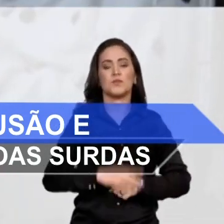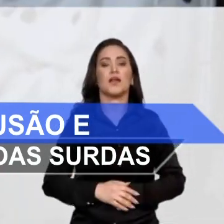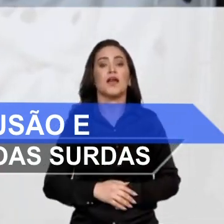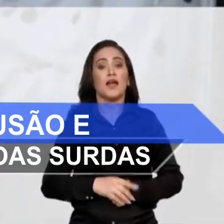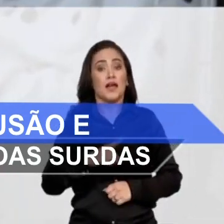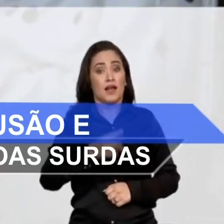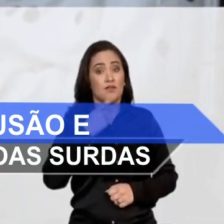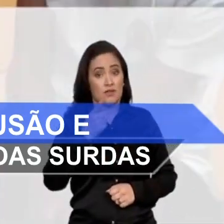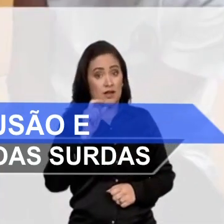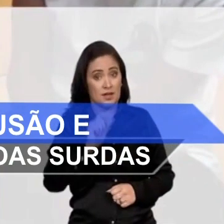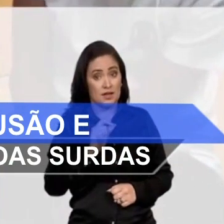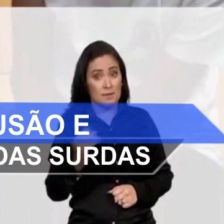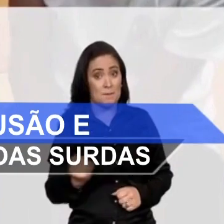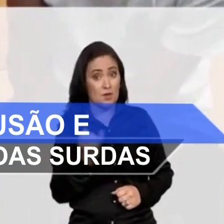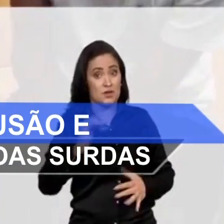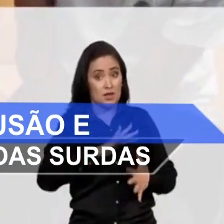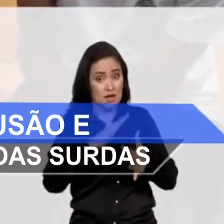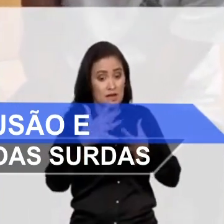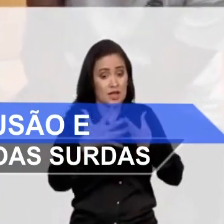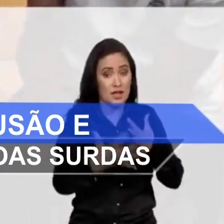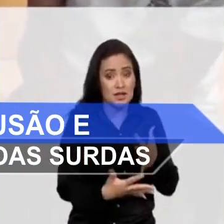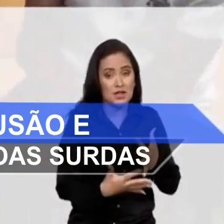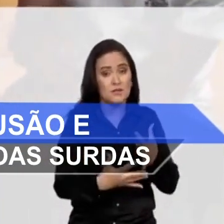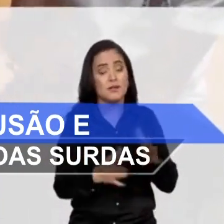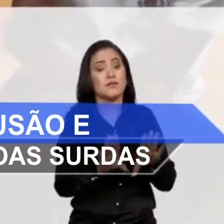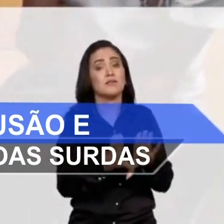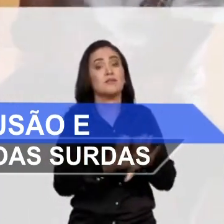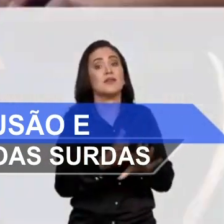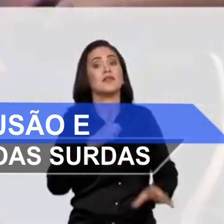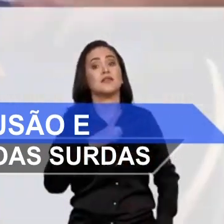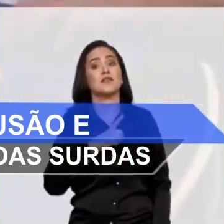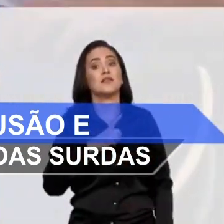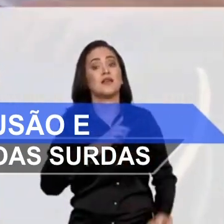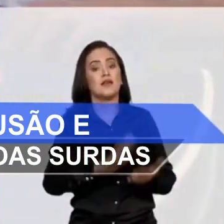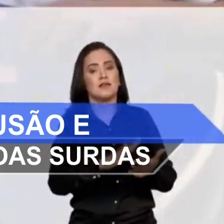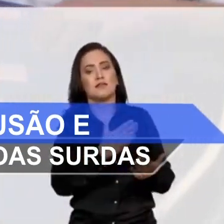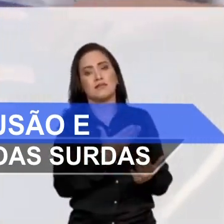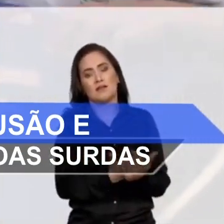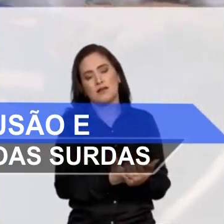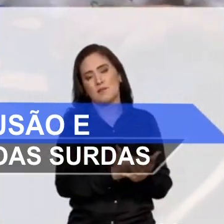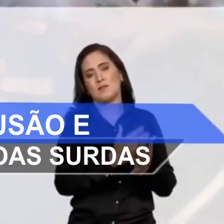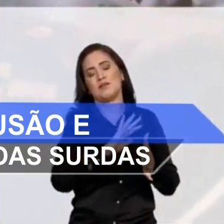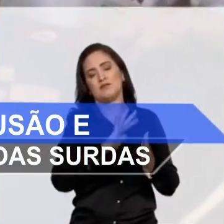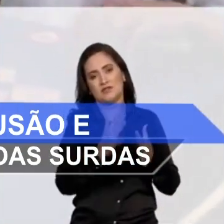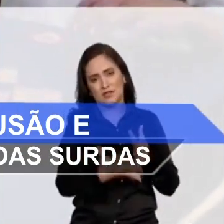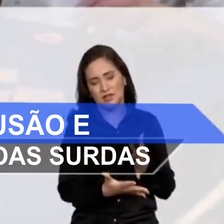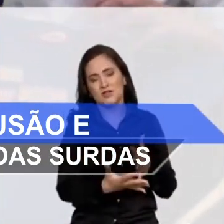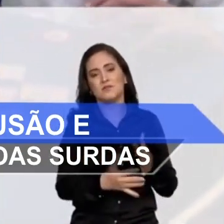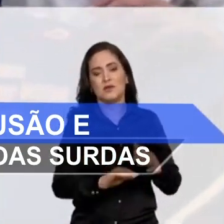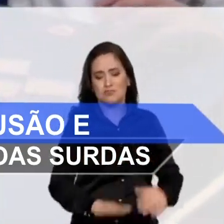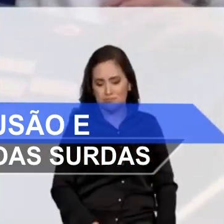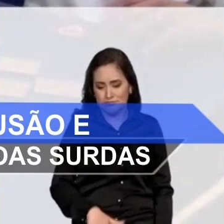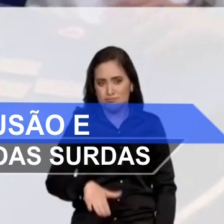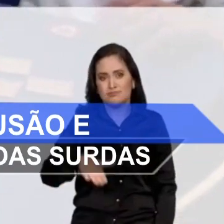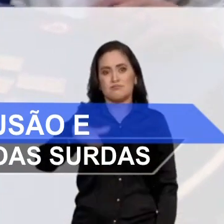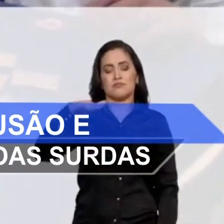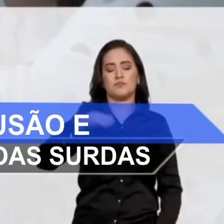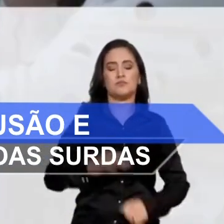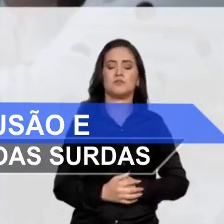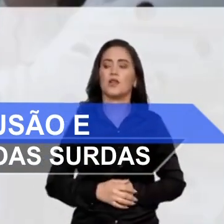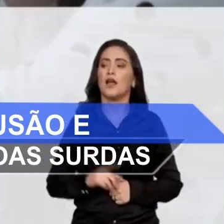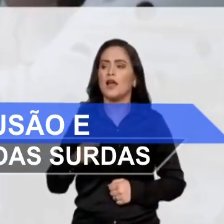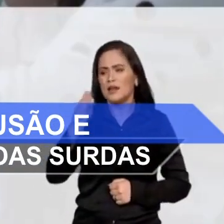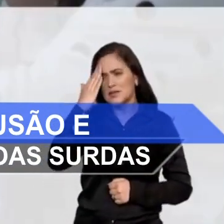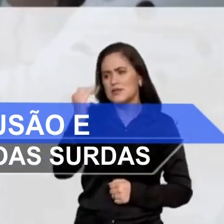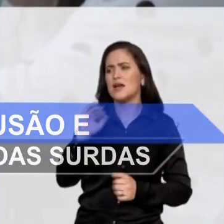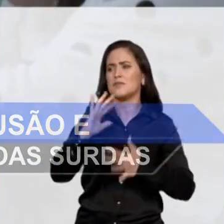Ela ressalta a importância da língua de sinais e da presença de um intérprete de Libras para a criança desde o início da vida escolar.